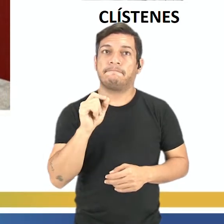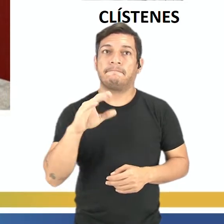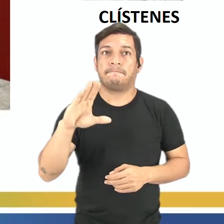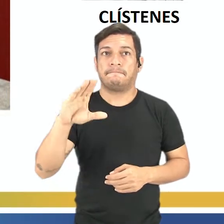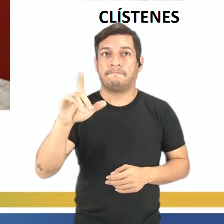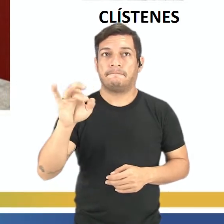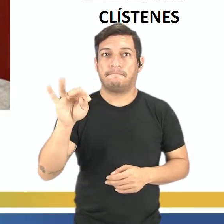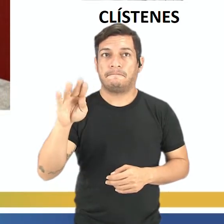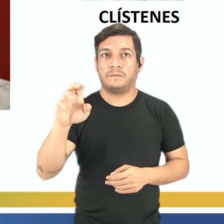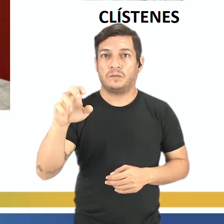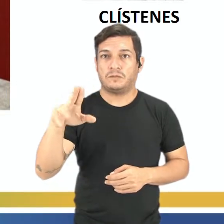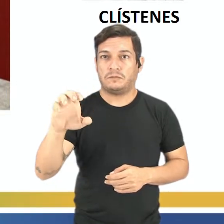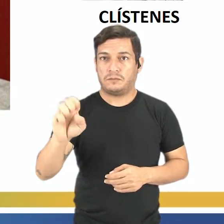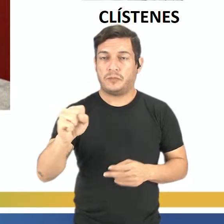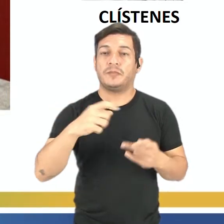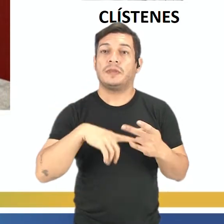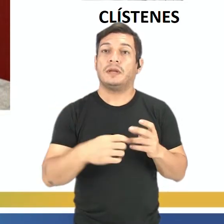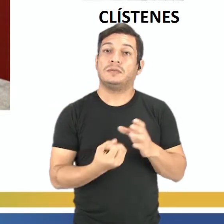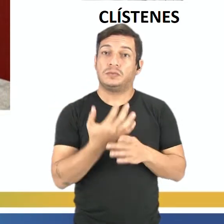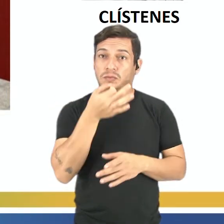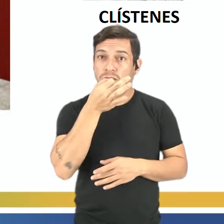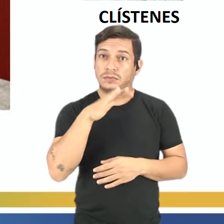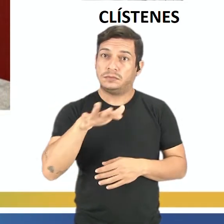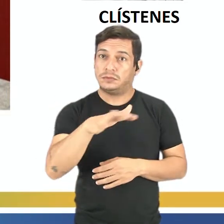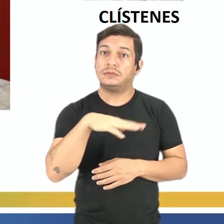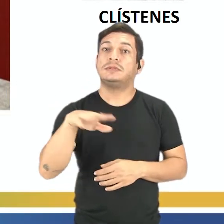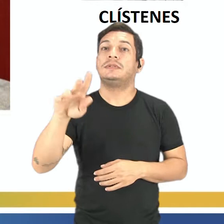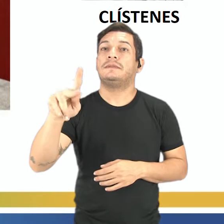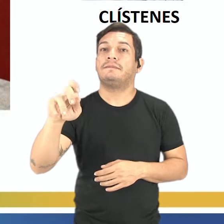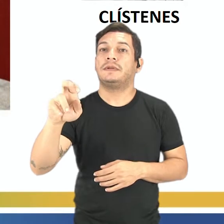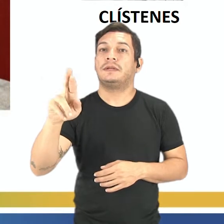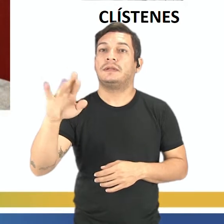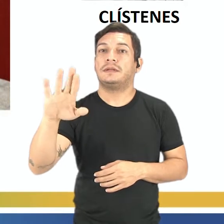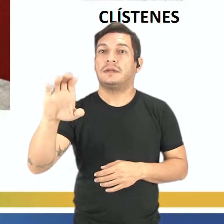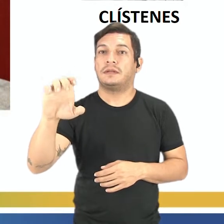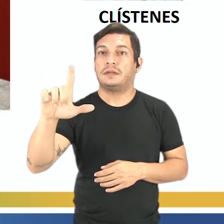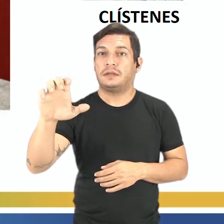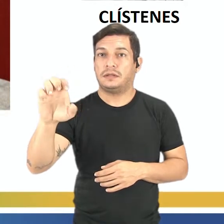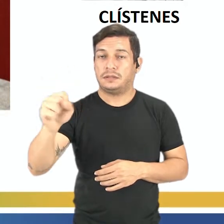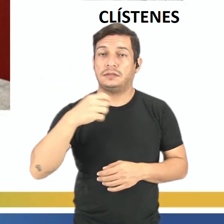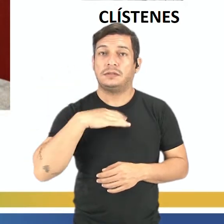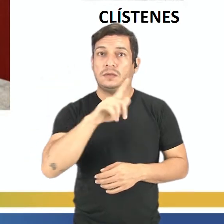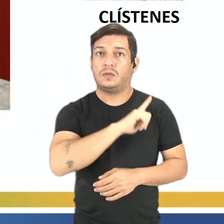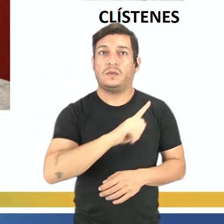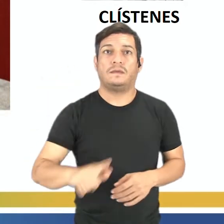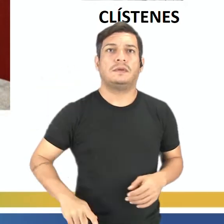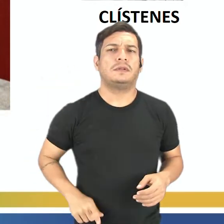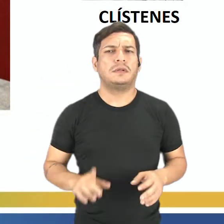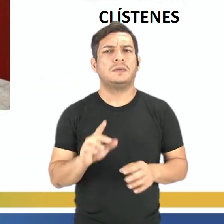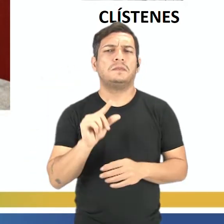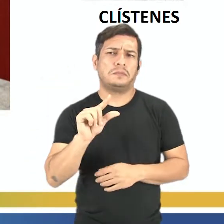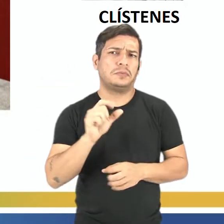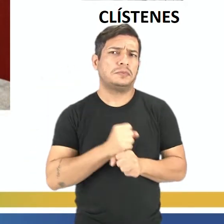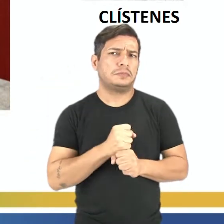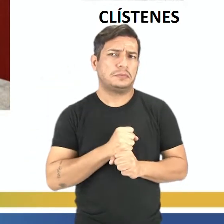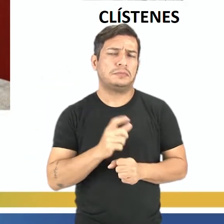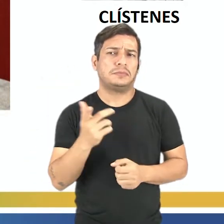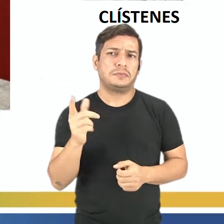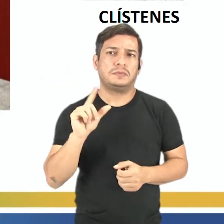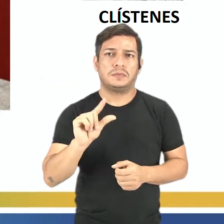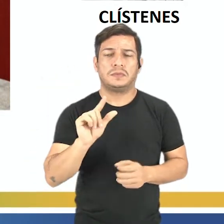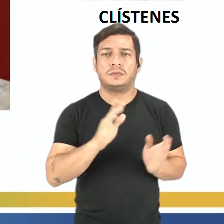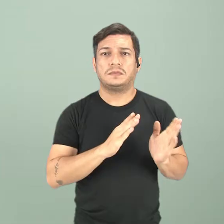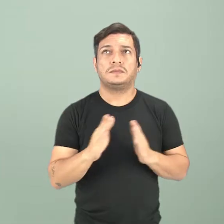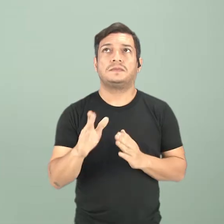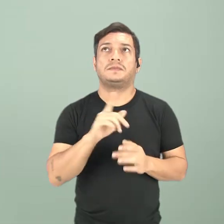inaugurou a democracia e Péricles, apesar de ter governado por não muito tempo, o período em que ele governou